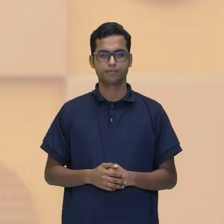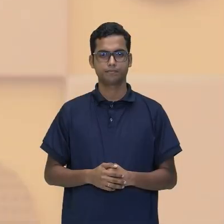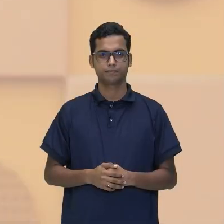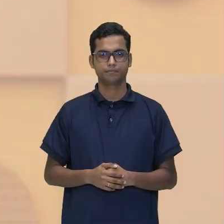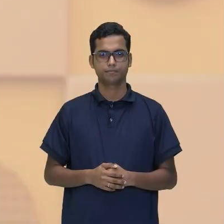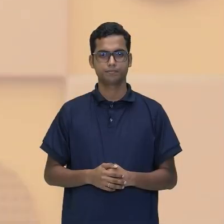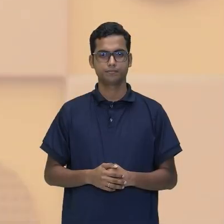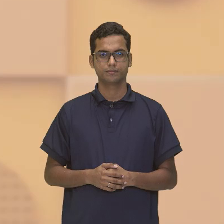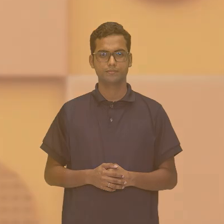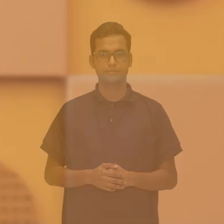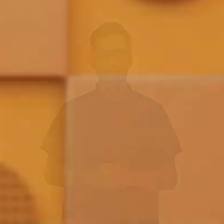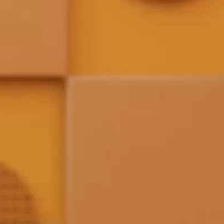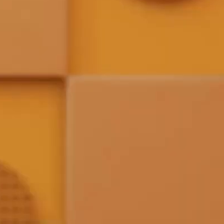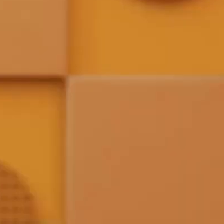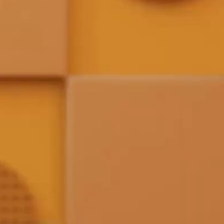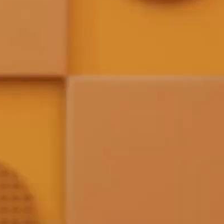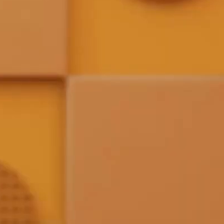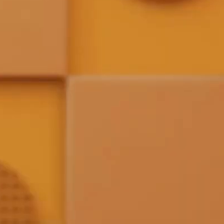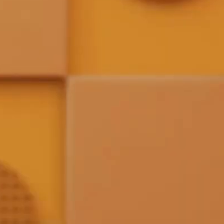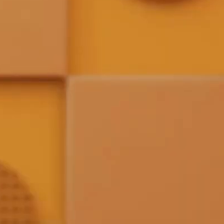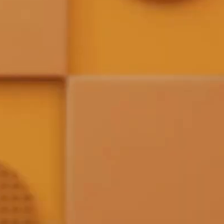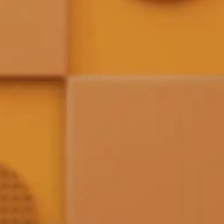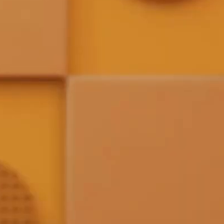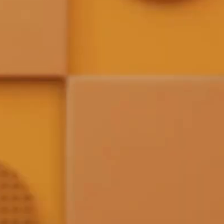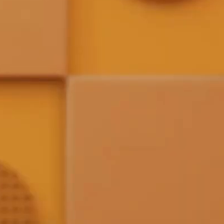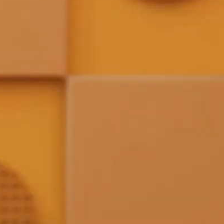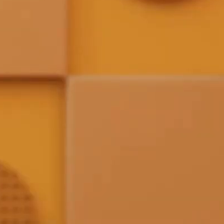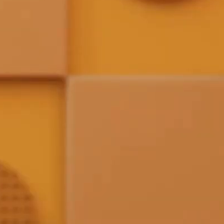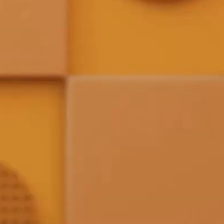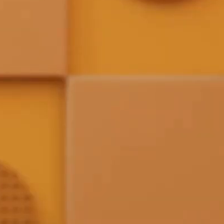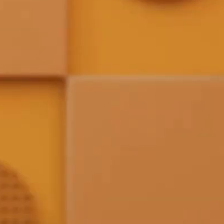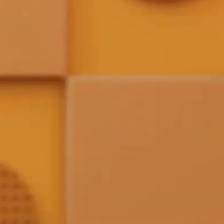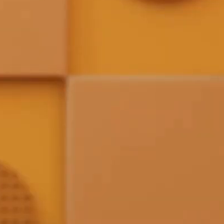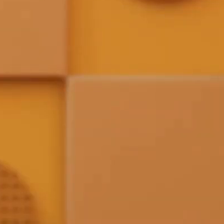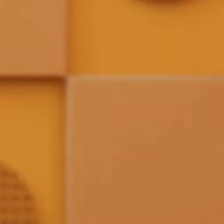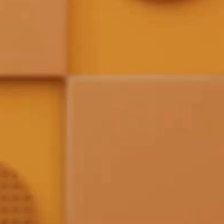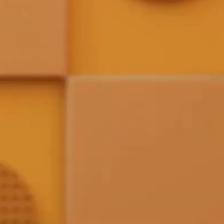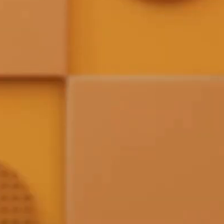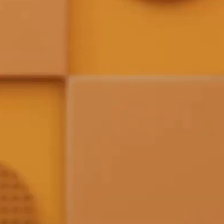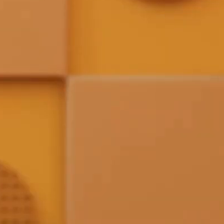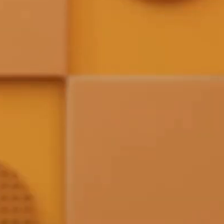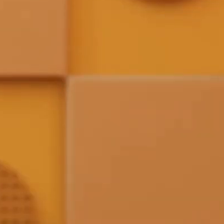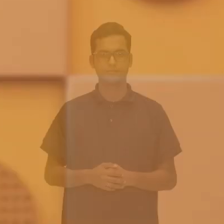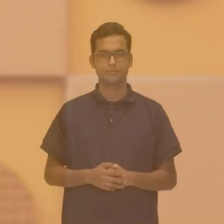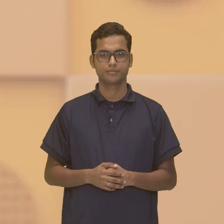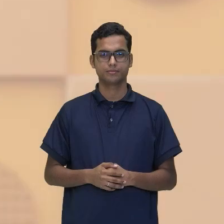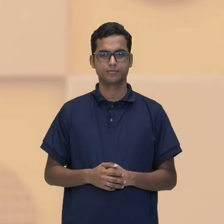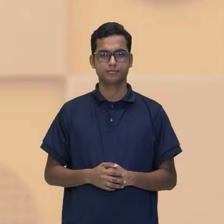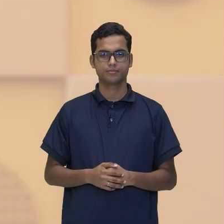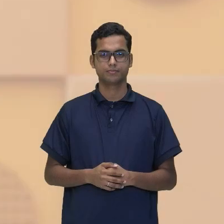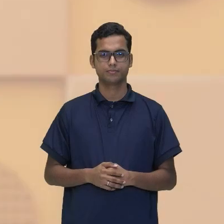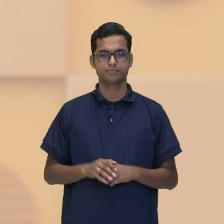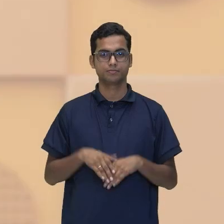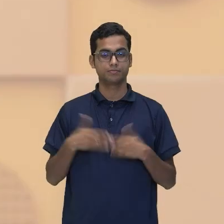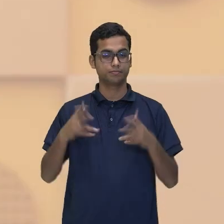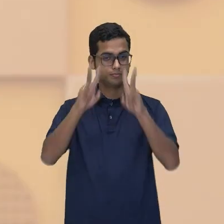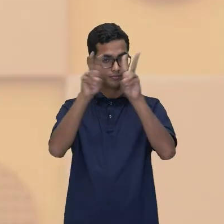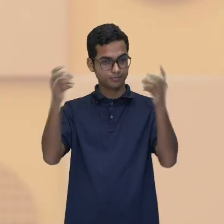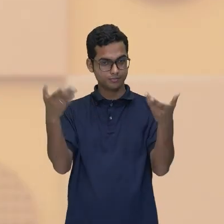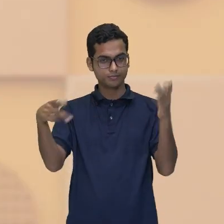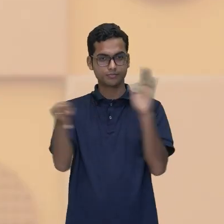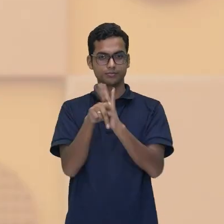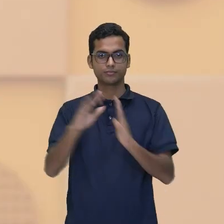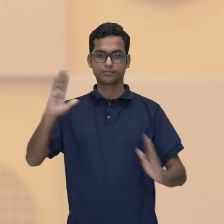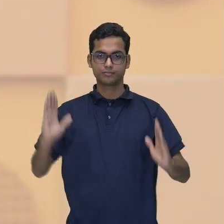Queridos, o tema desta aula é confrontos e resistências na América. E como é que foi esse